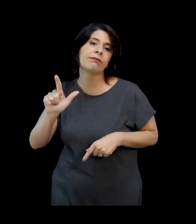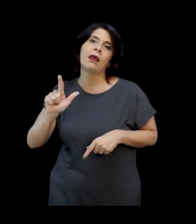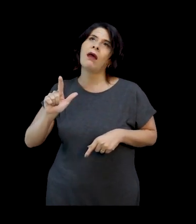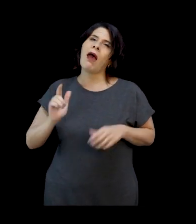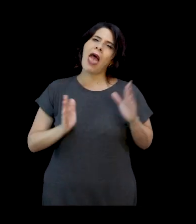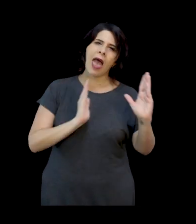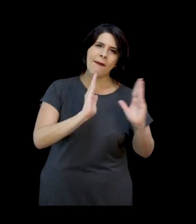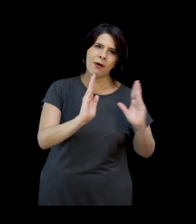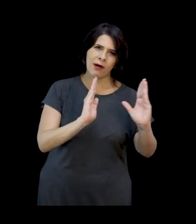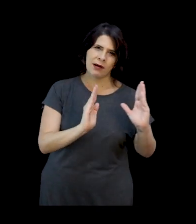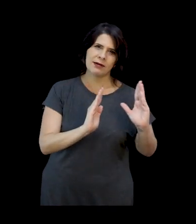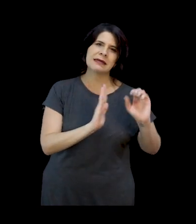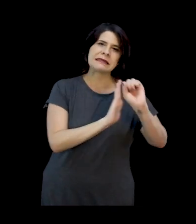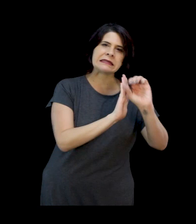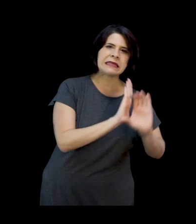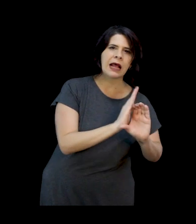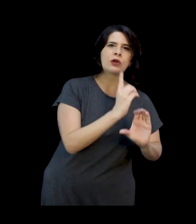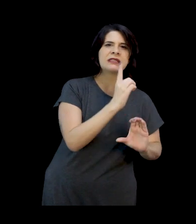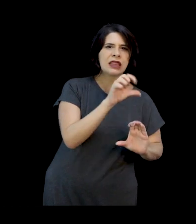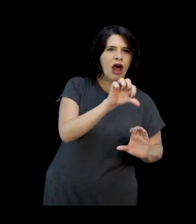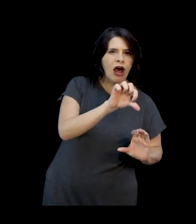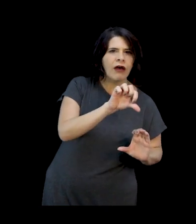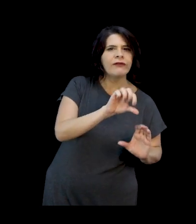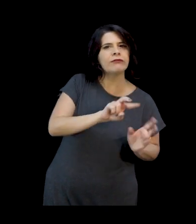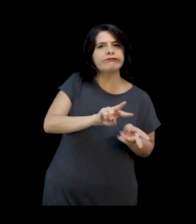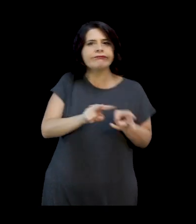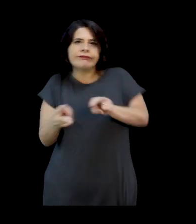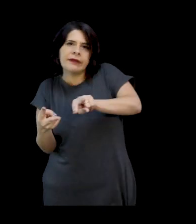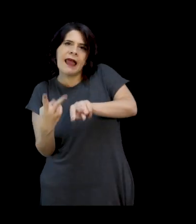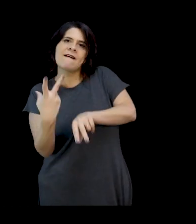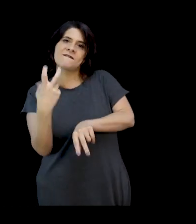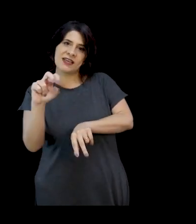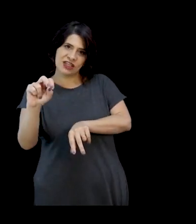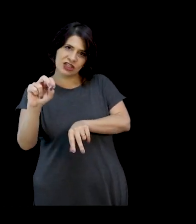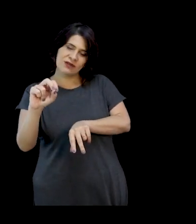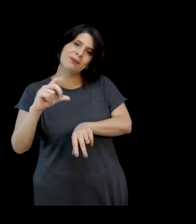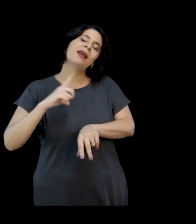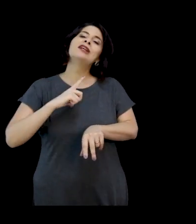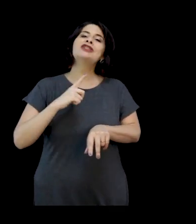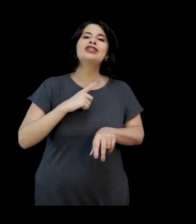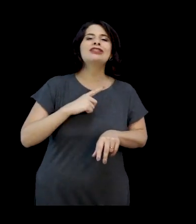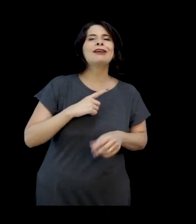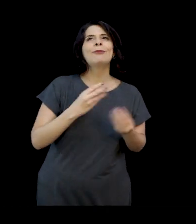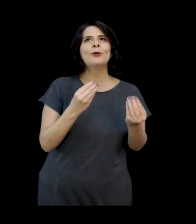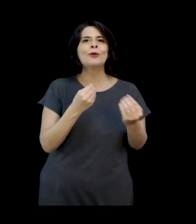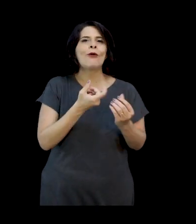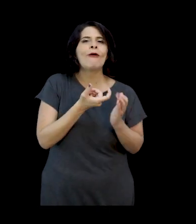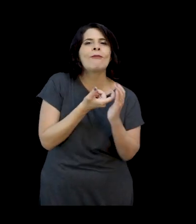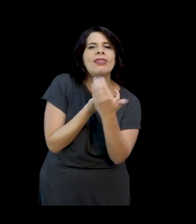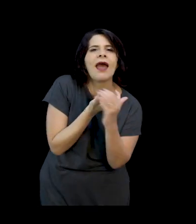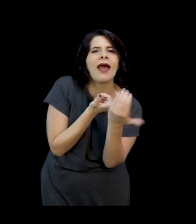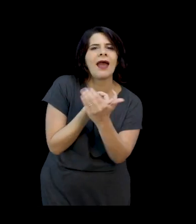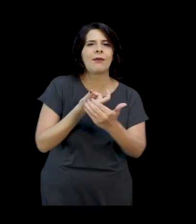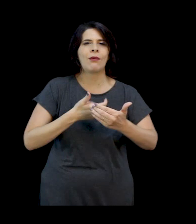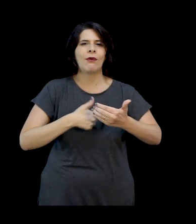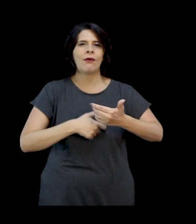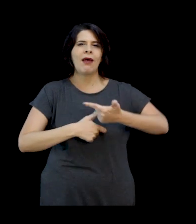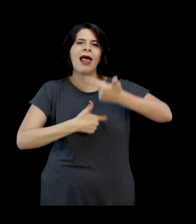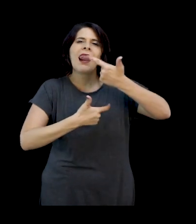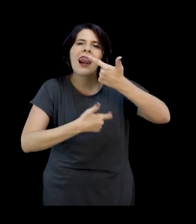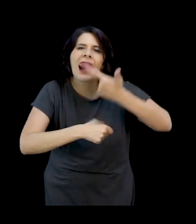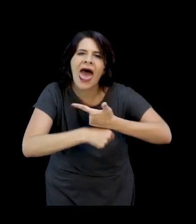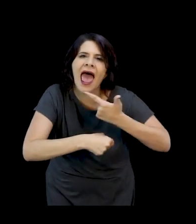XIX para o século XX, ele carrega ainda muito de um léxico, de uma terminologia filosófica e sociológica, identificada com